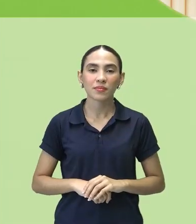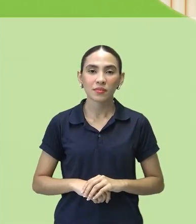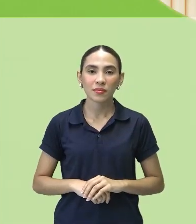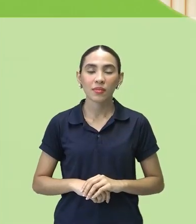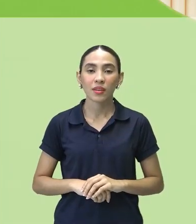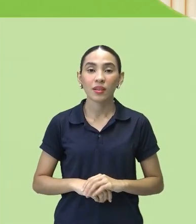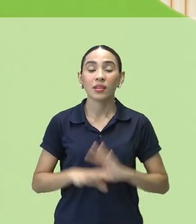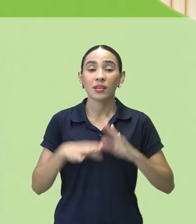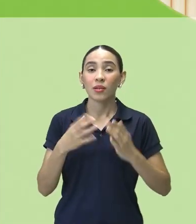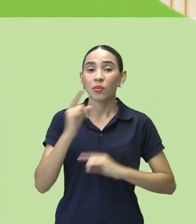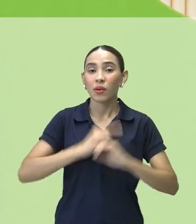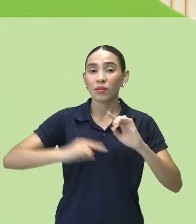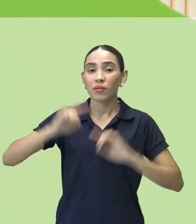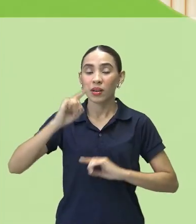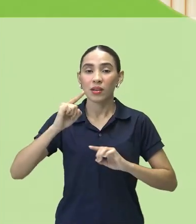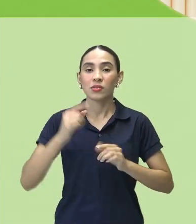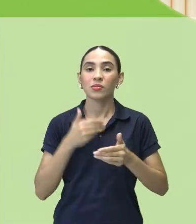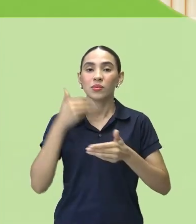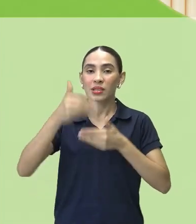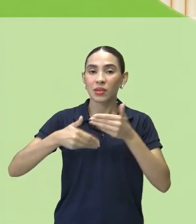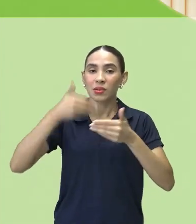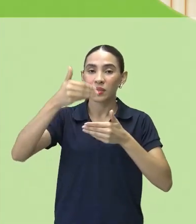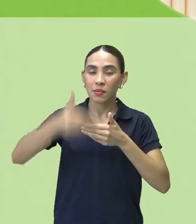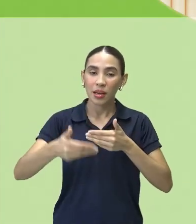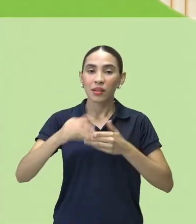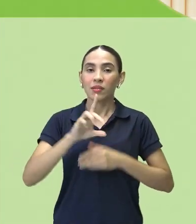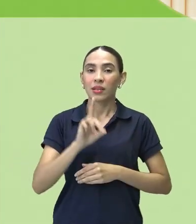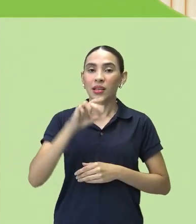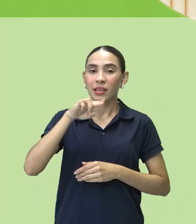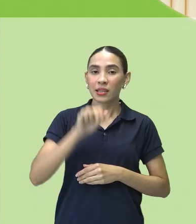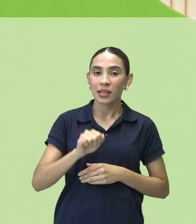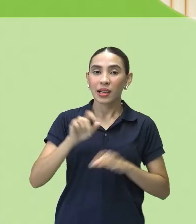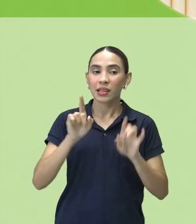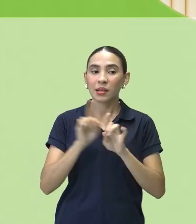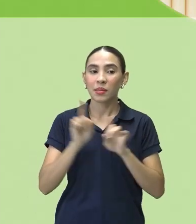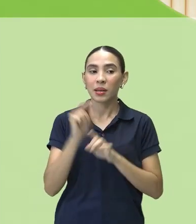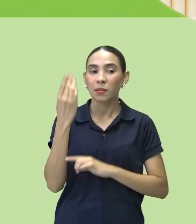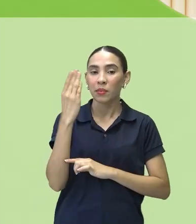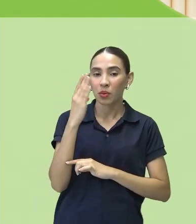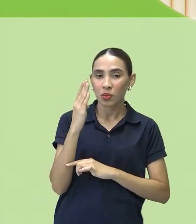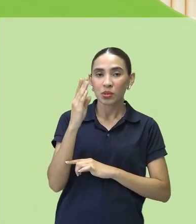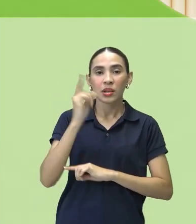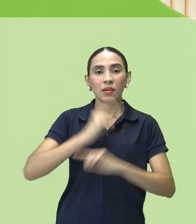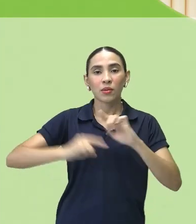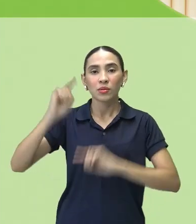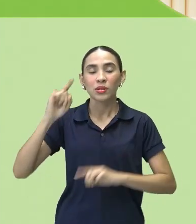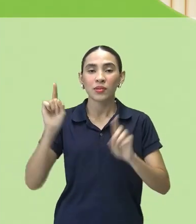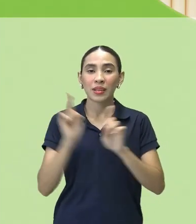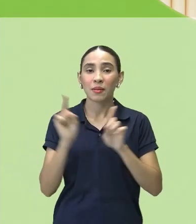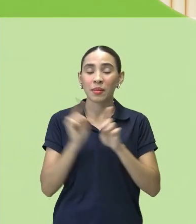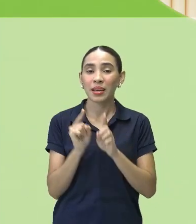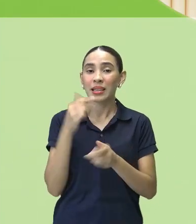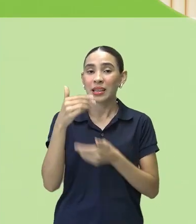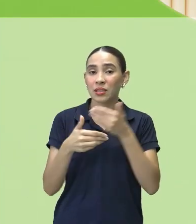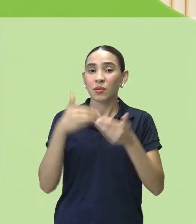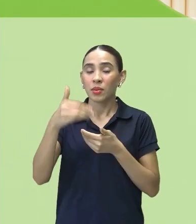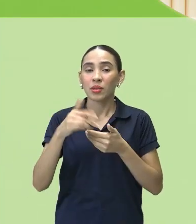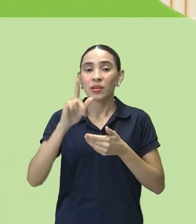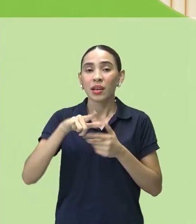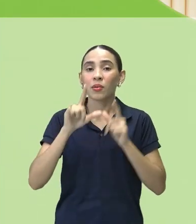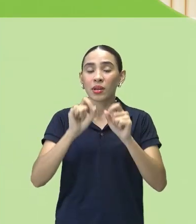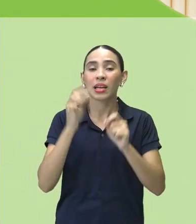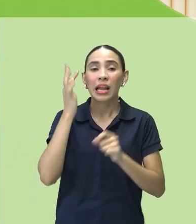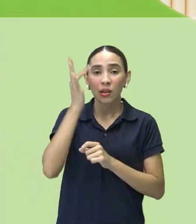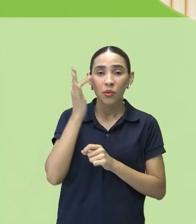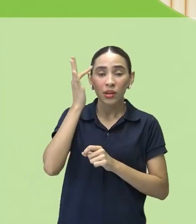Com os avanços do sequenciamento de DNA e biologia evolutiva no desenvolvimento, que é a teoria